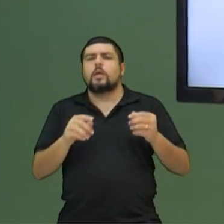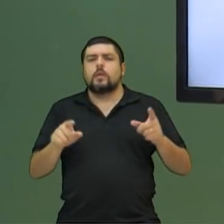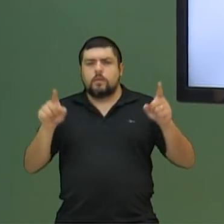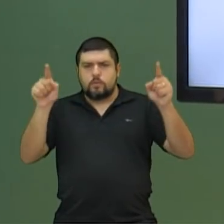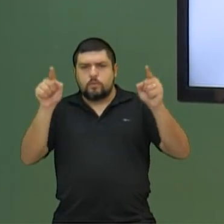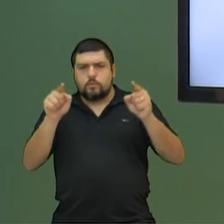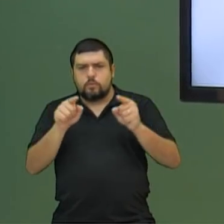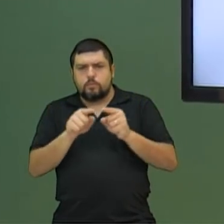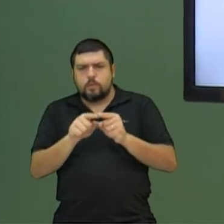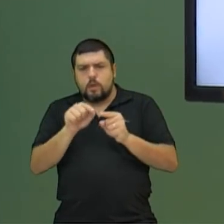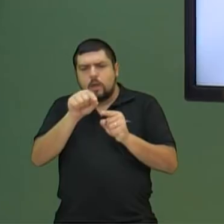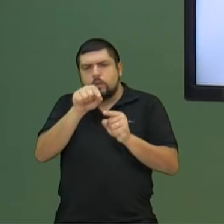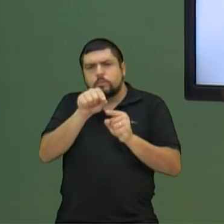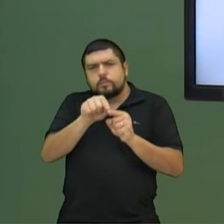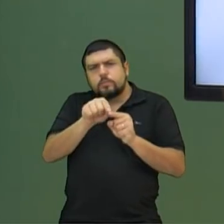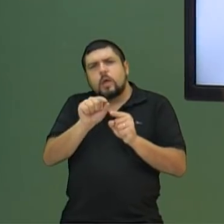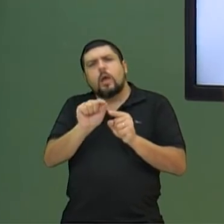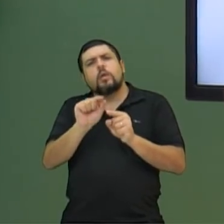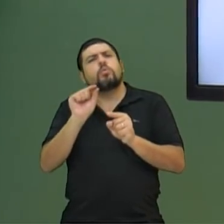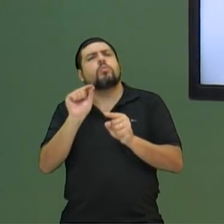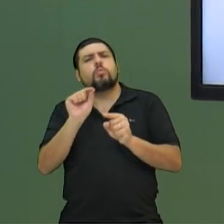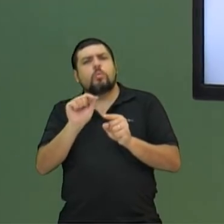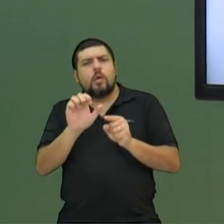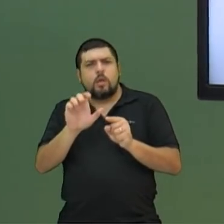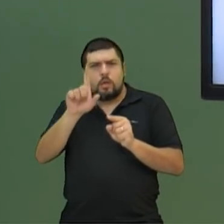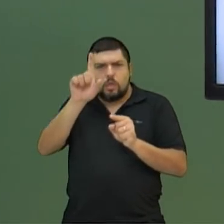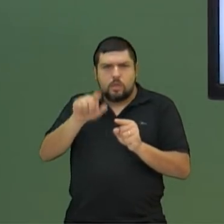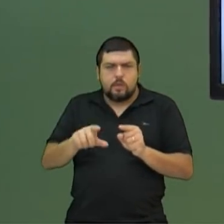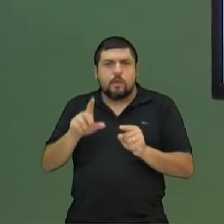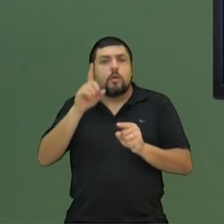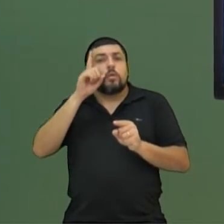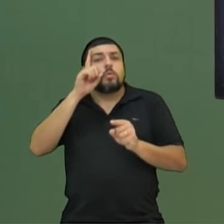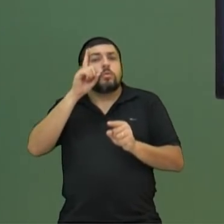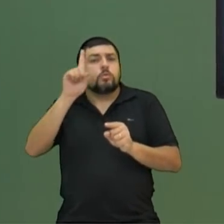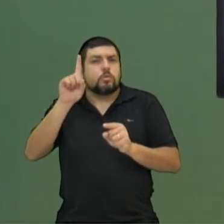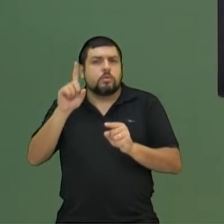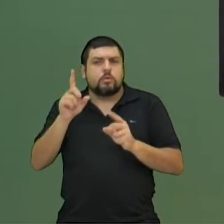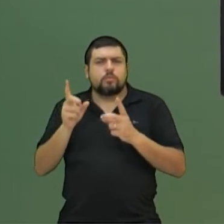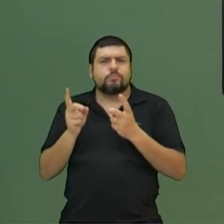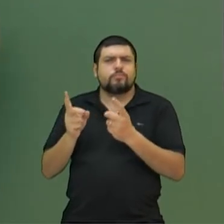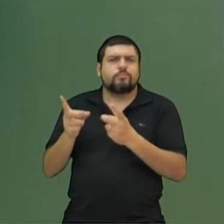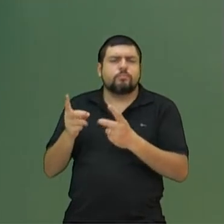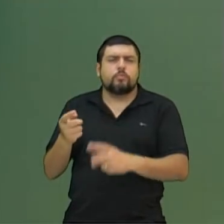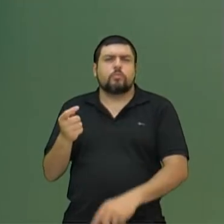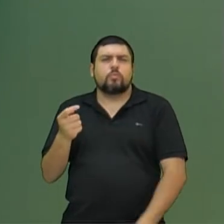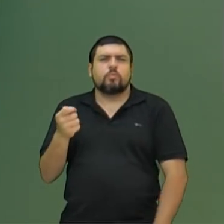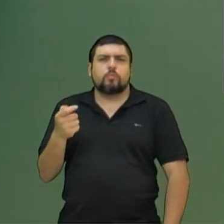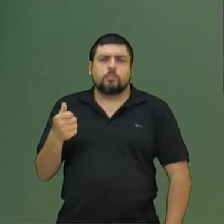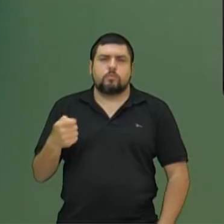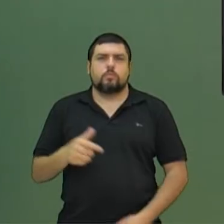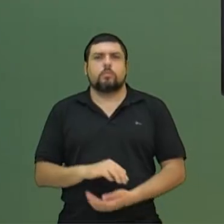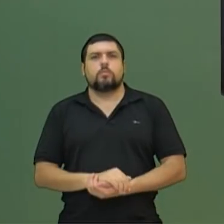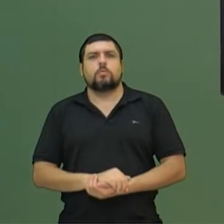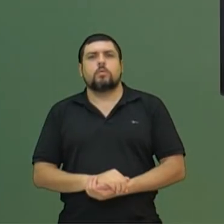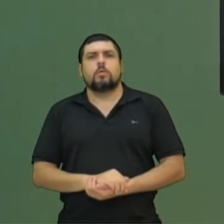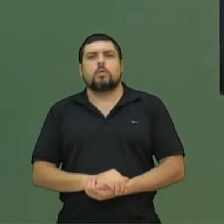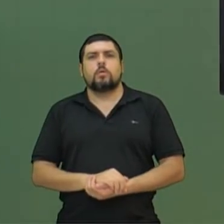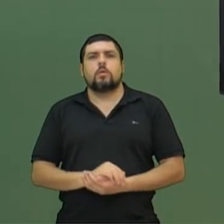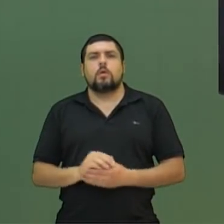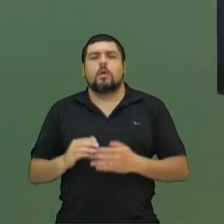Então, aqui vai ter o dia e aqui vai ter a quantidade, tá? Este valor aqui